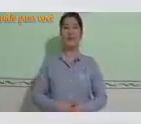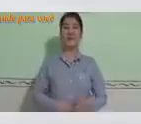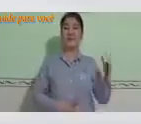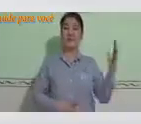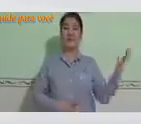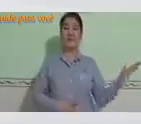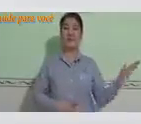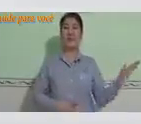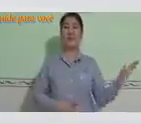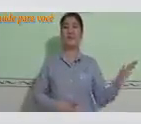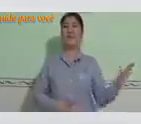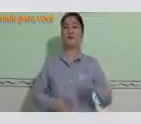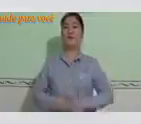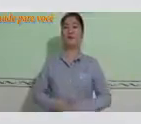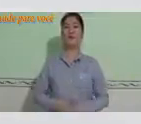fumaça.